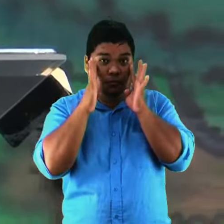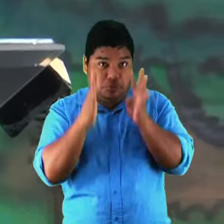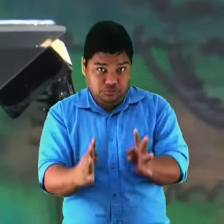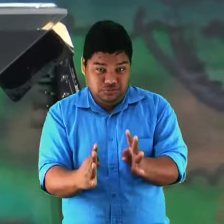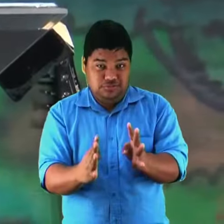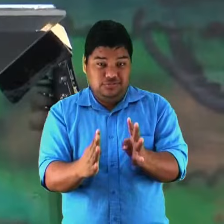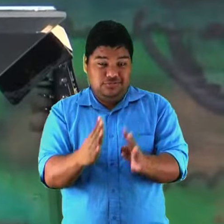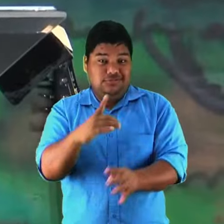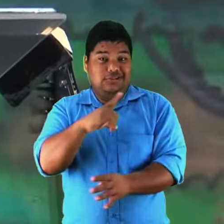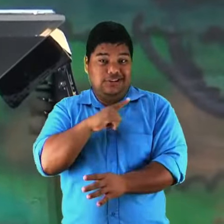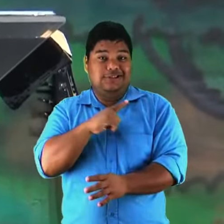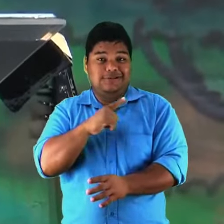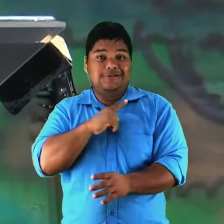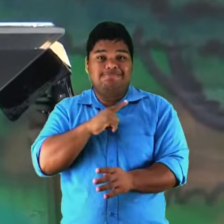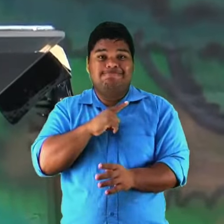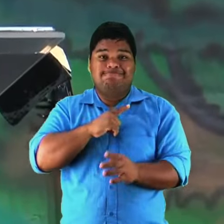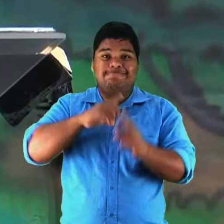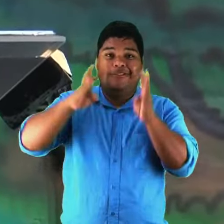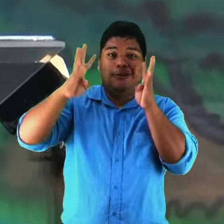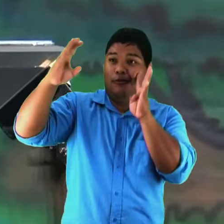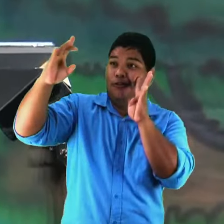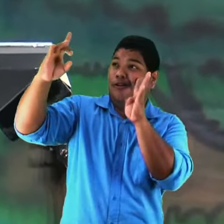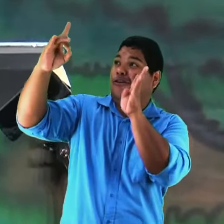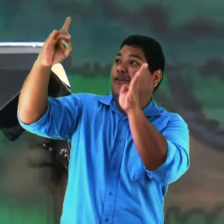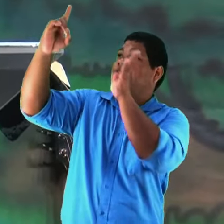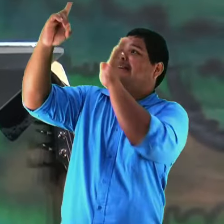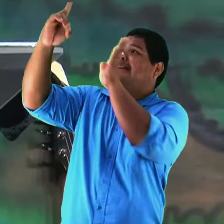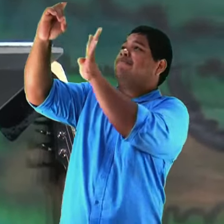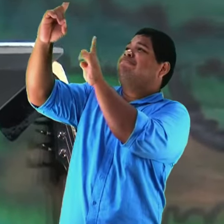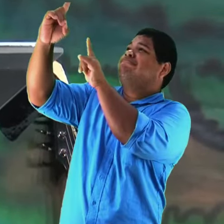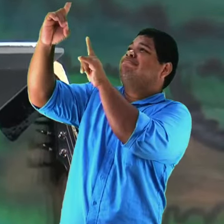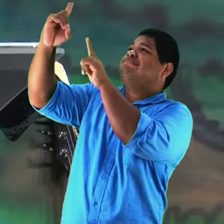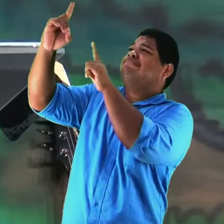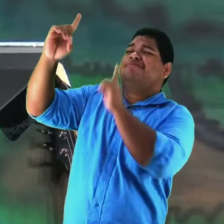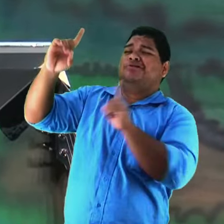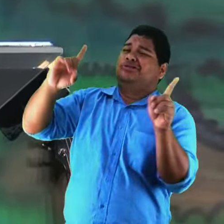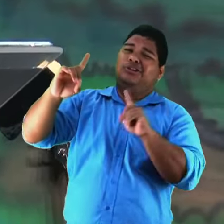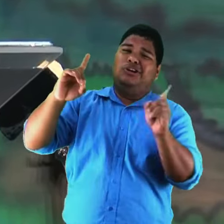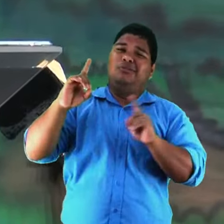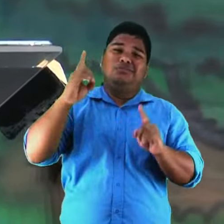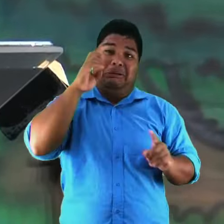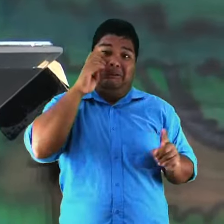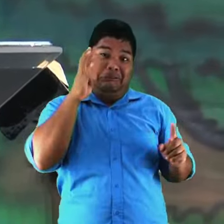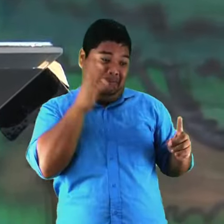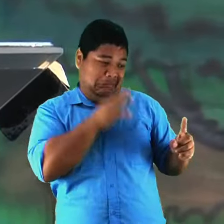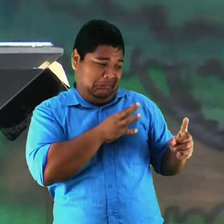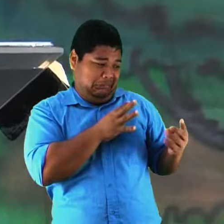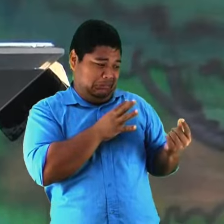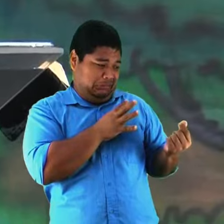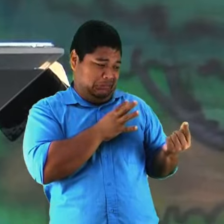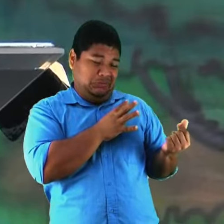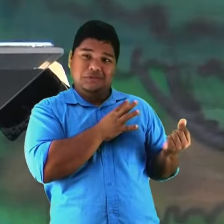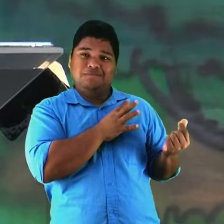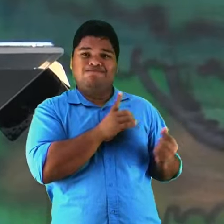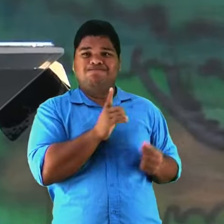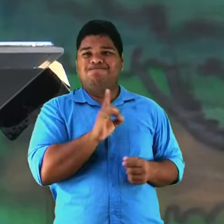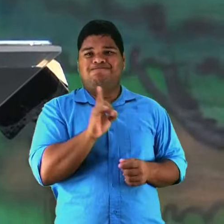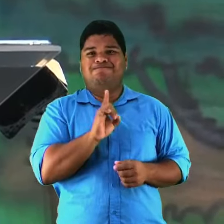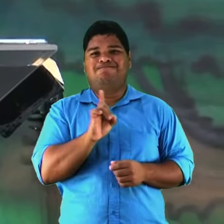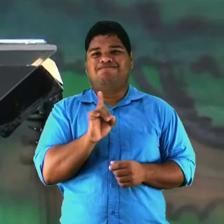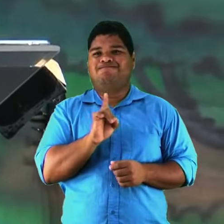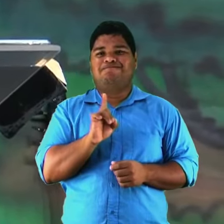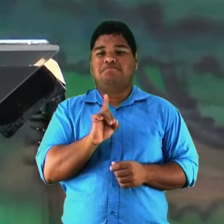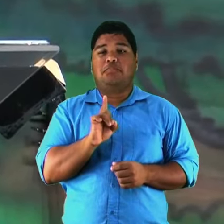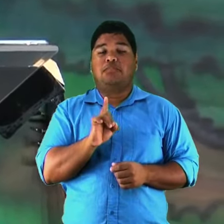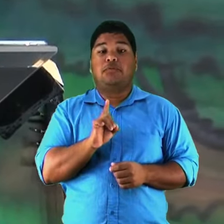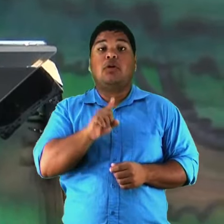deve estar voltado para Deus e não para o dinheiro. Você tem que